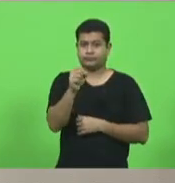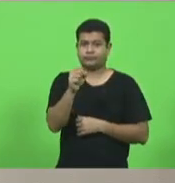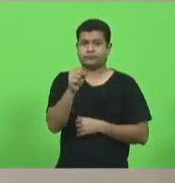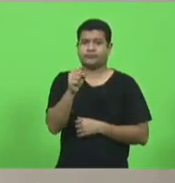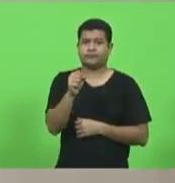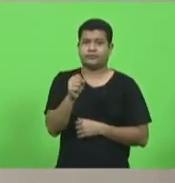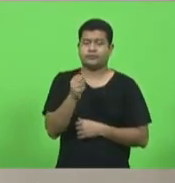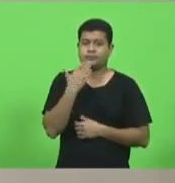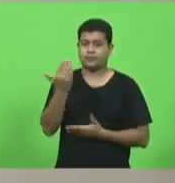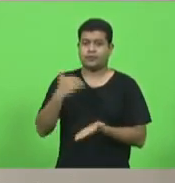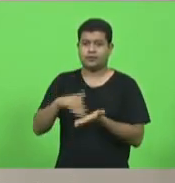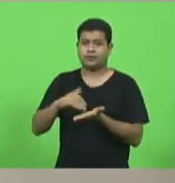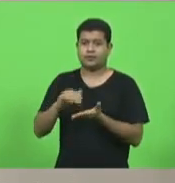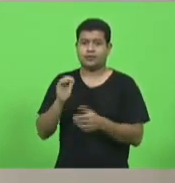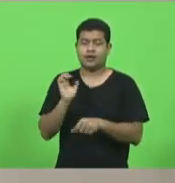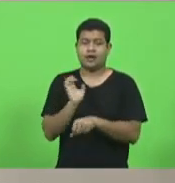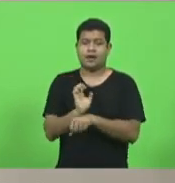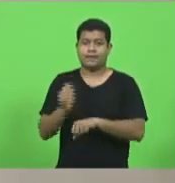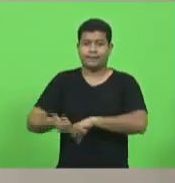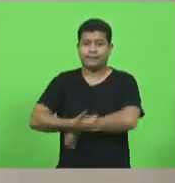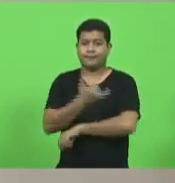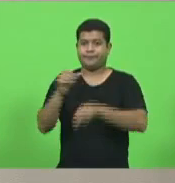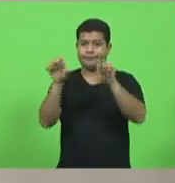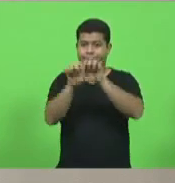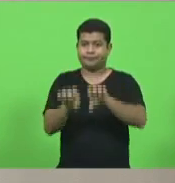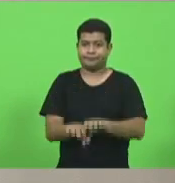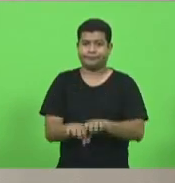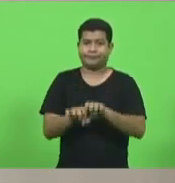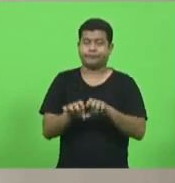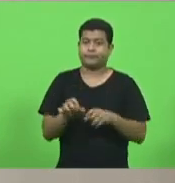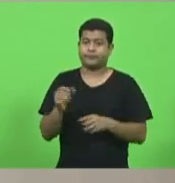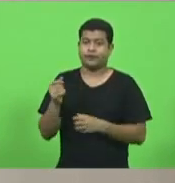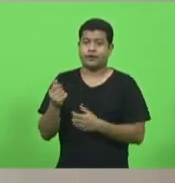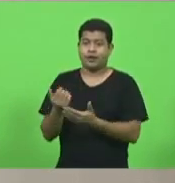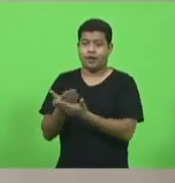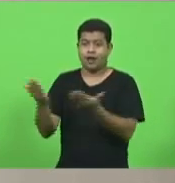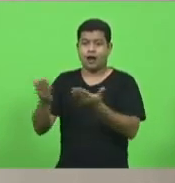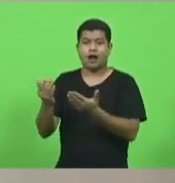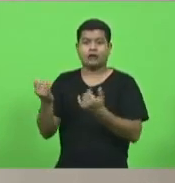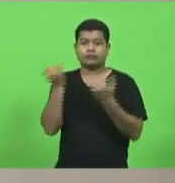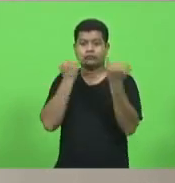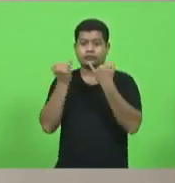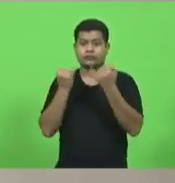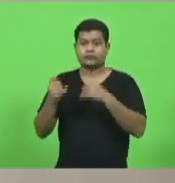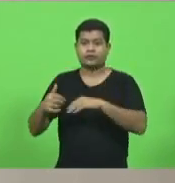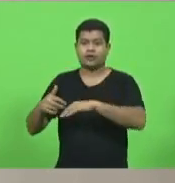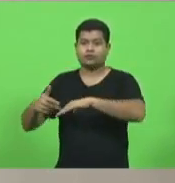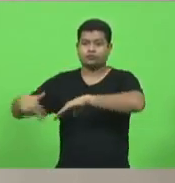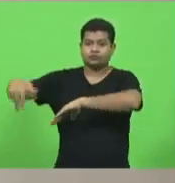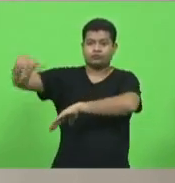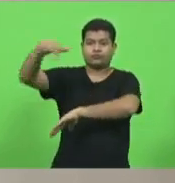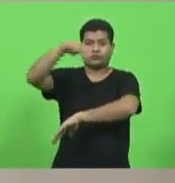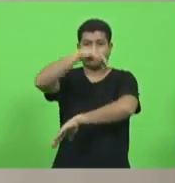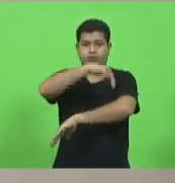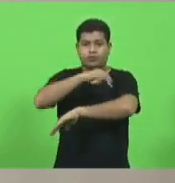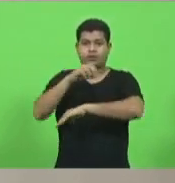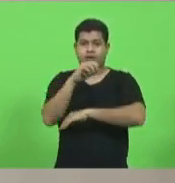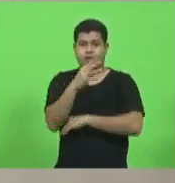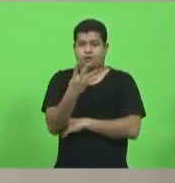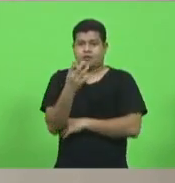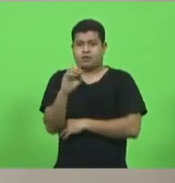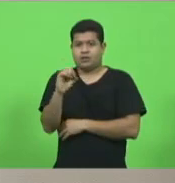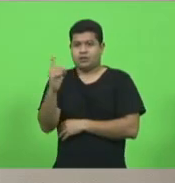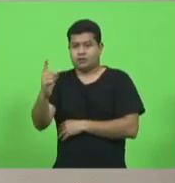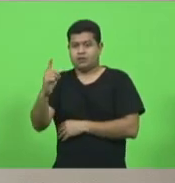ao secretário de Estado da Infraestrutura informações acerca da obra da nova passarela da SC 401, a qual será feita no